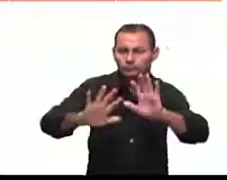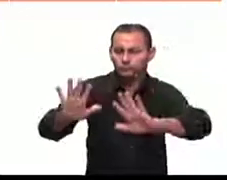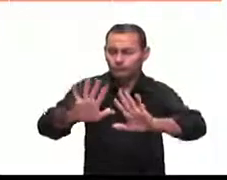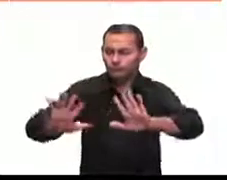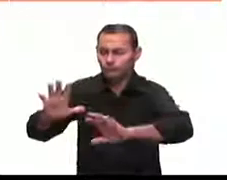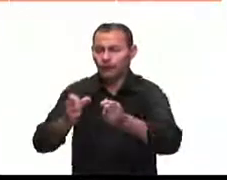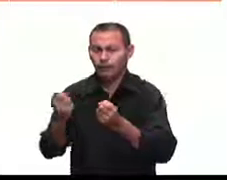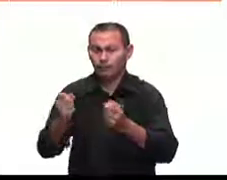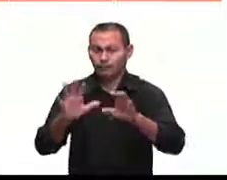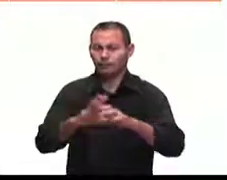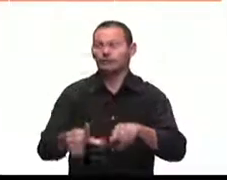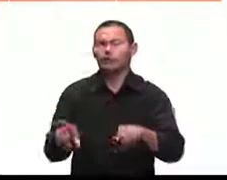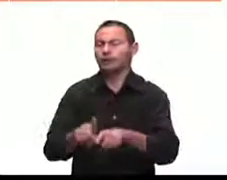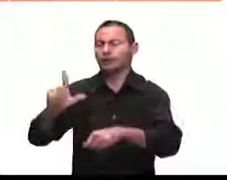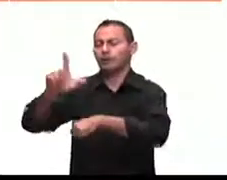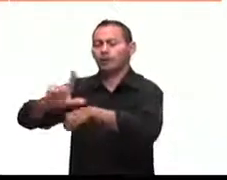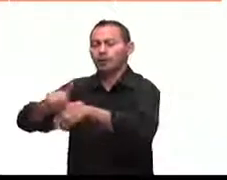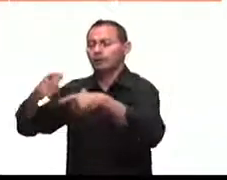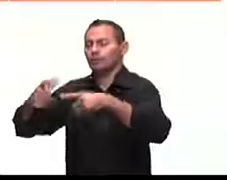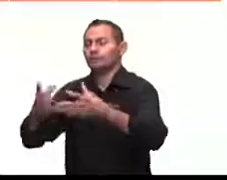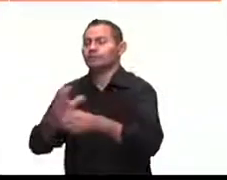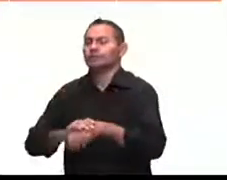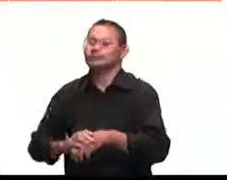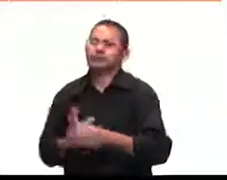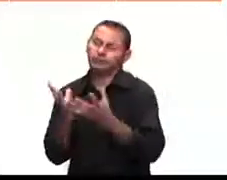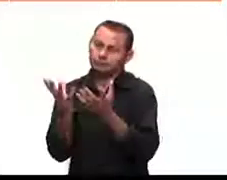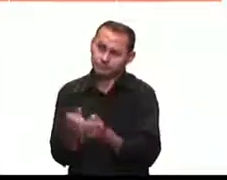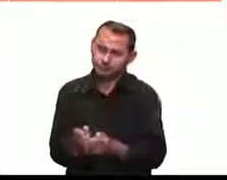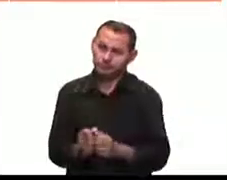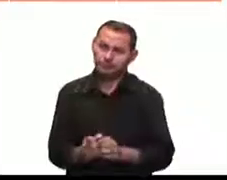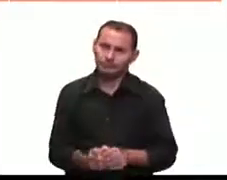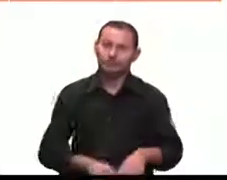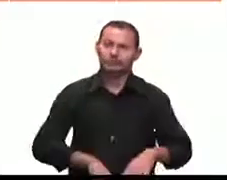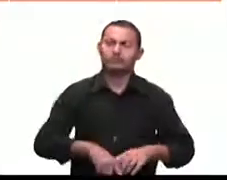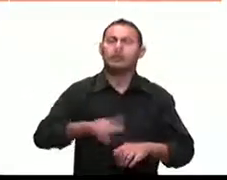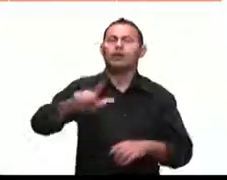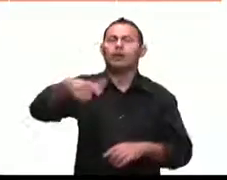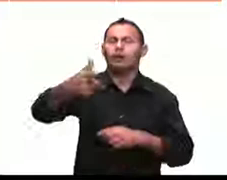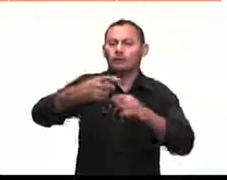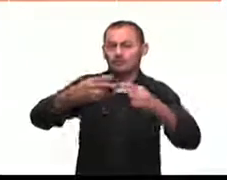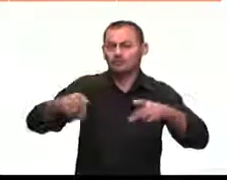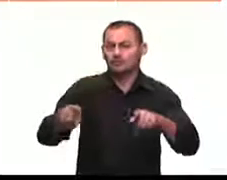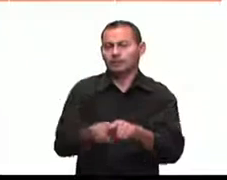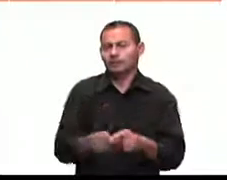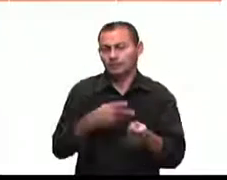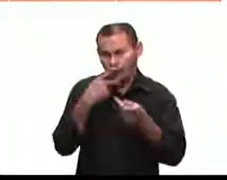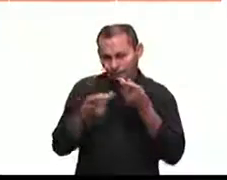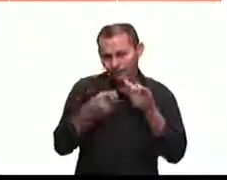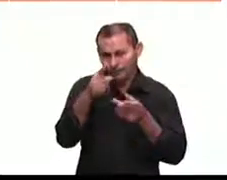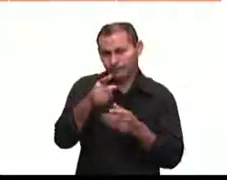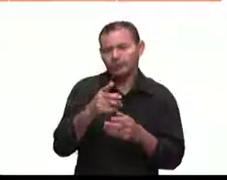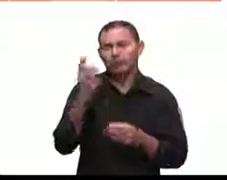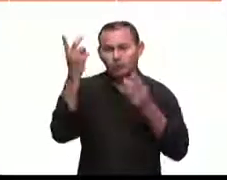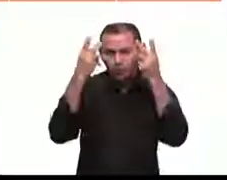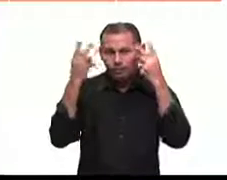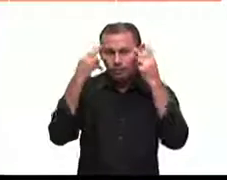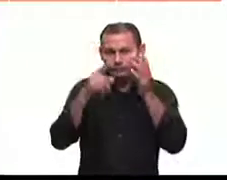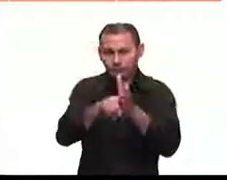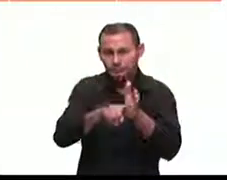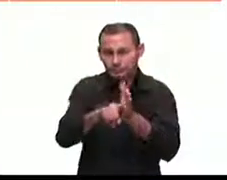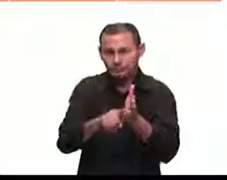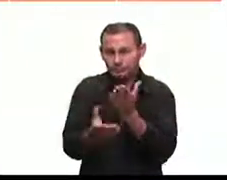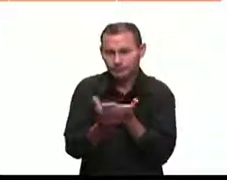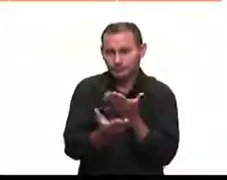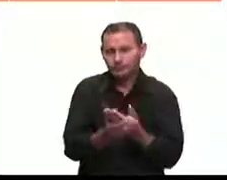de conveniência e assim por diante. Uma outra opção que eu coloco para vocês, que é muito comum na pesquisa